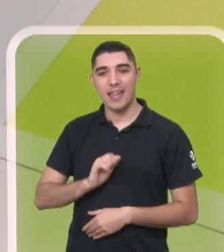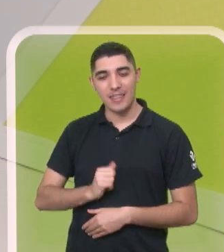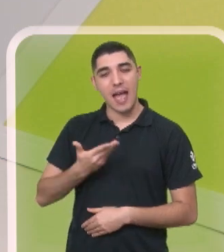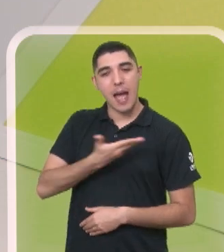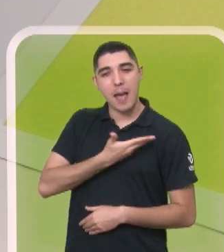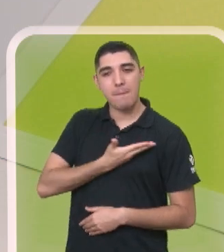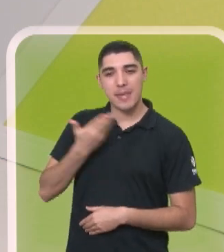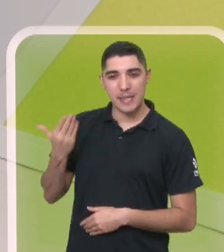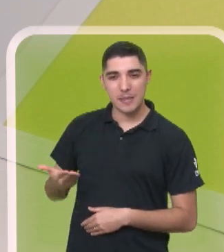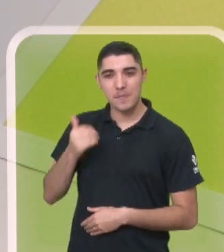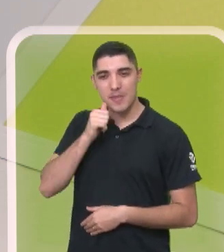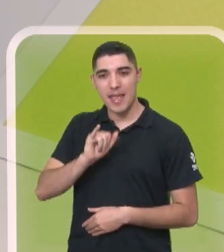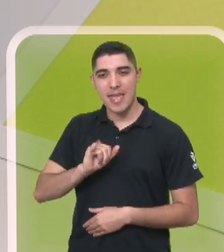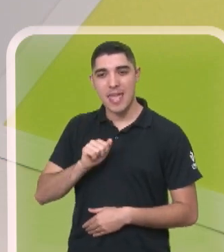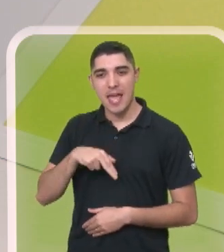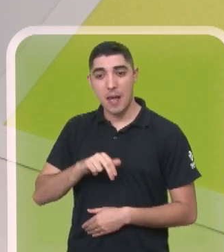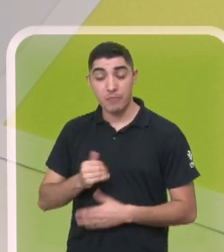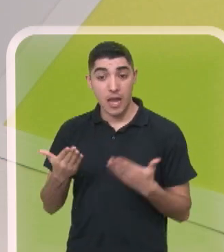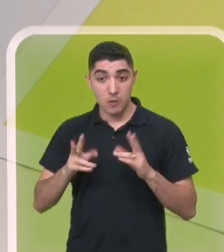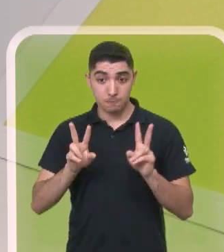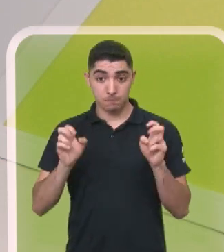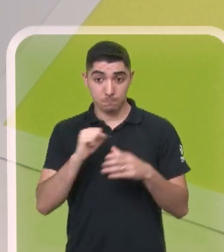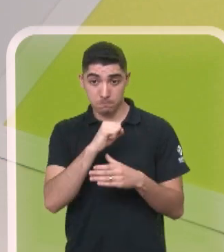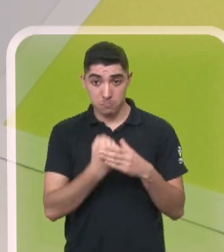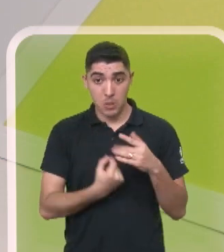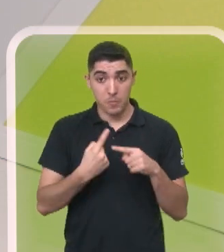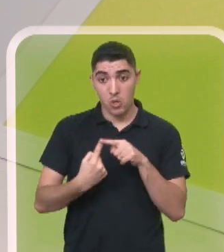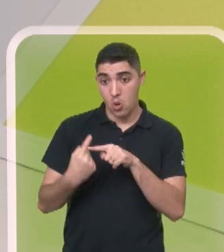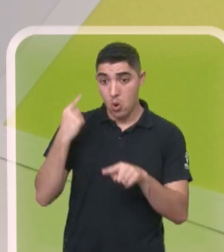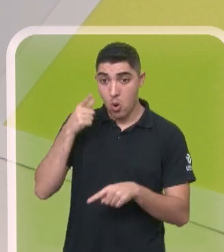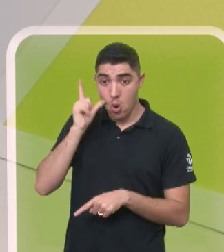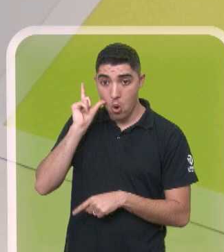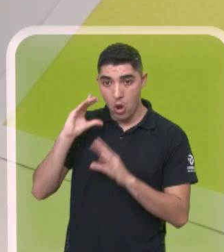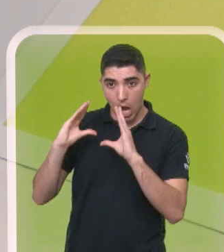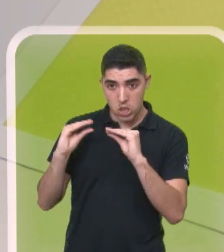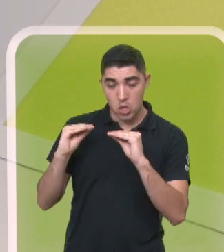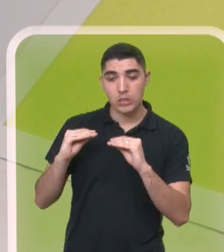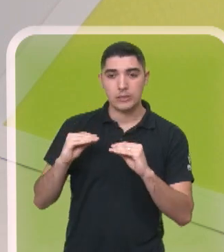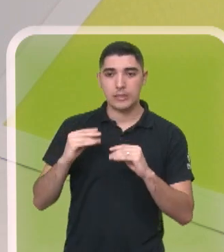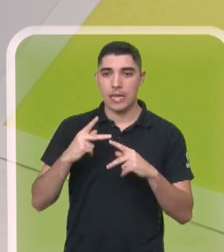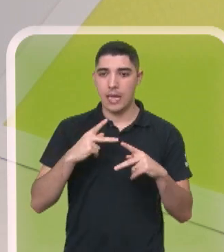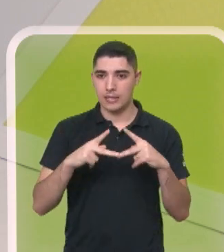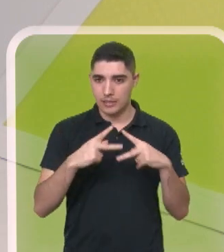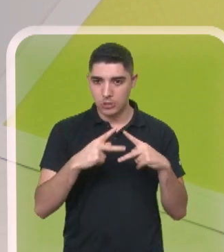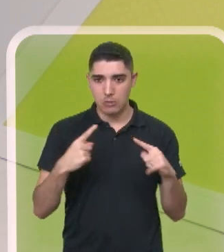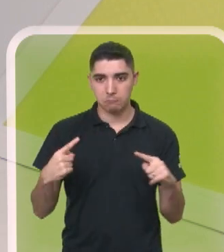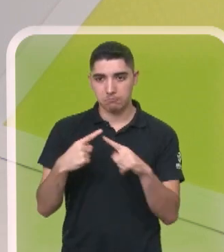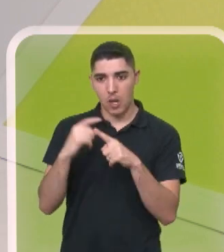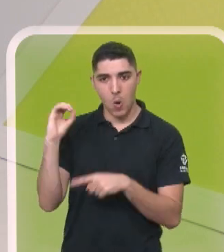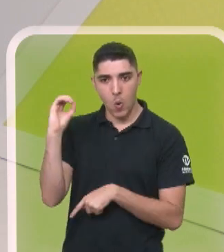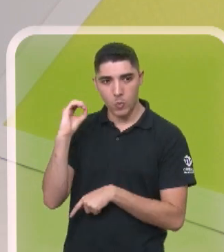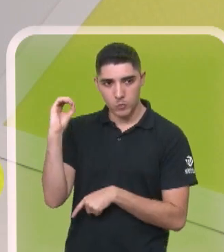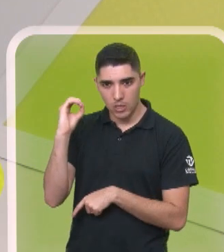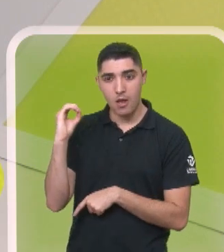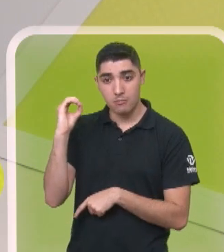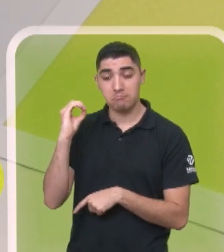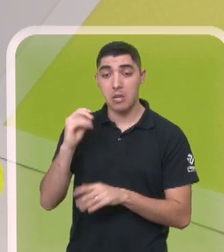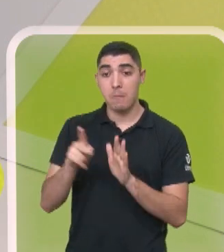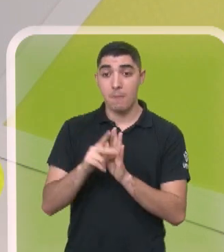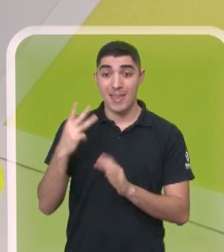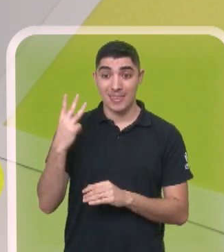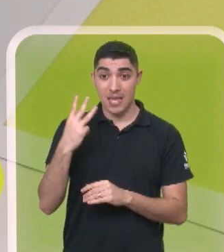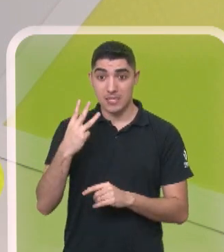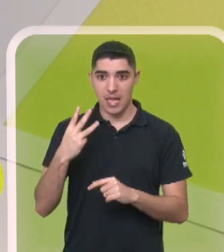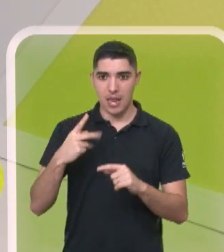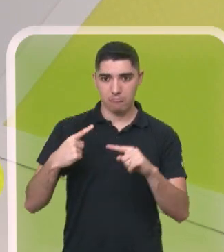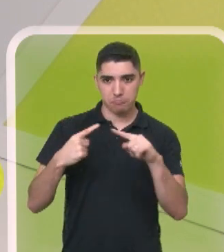gente fala agora de basquete, porque ontem à noite São José recebeu o Osasco pela terceira rodada da segunda fase do